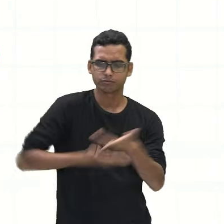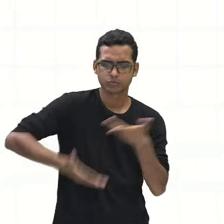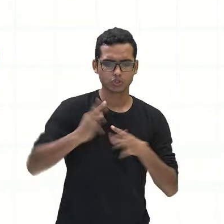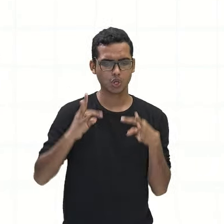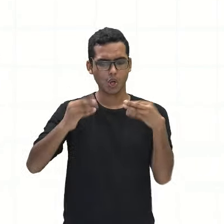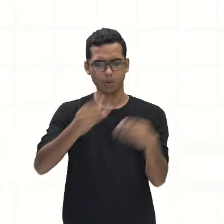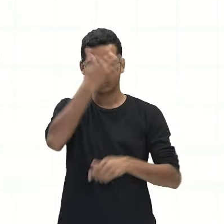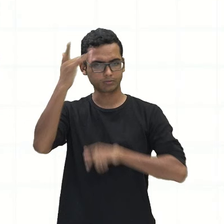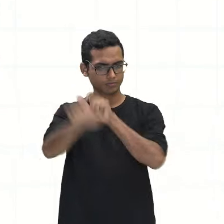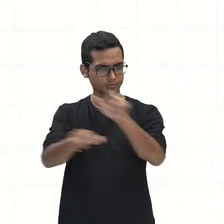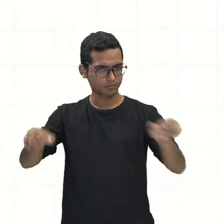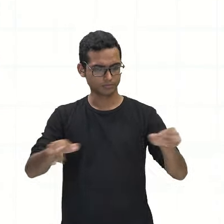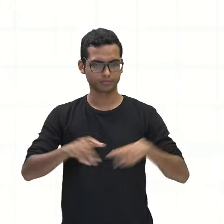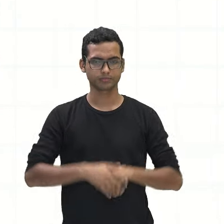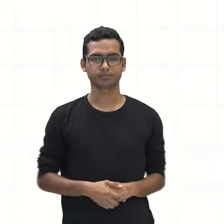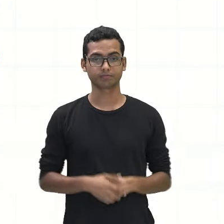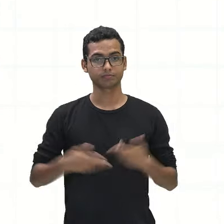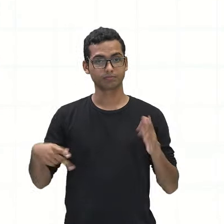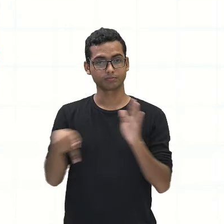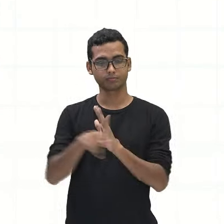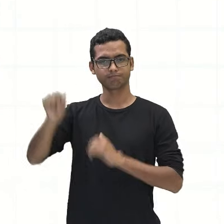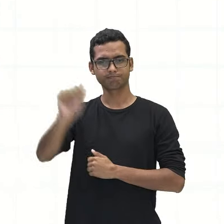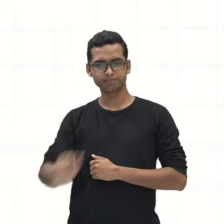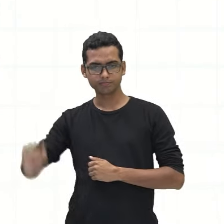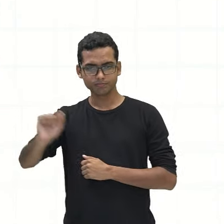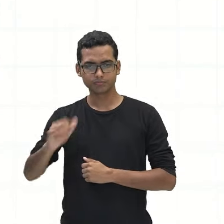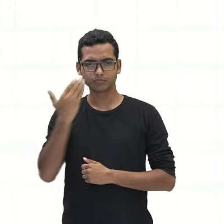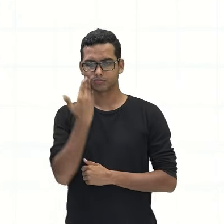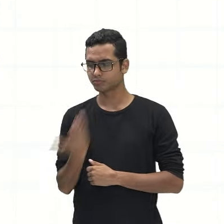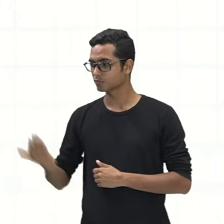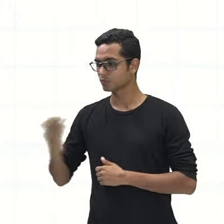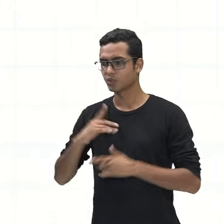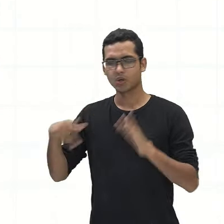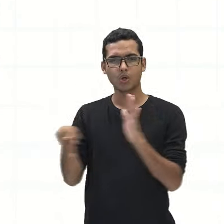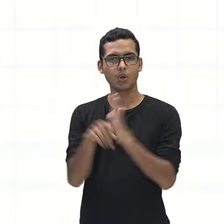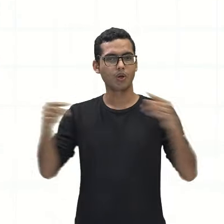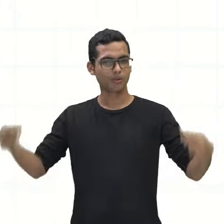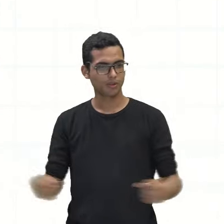indicando uma associação, uma linguagem híbrida de